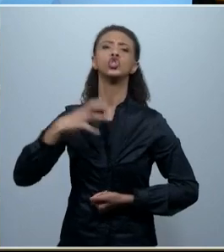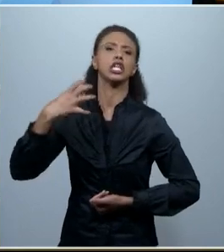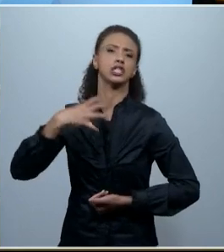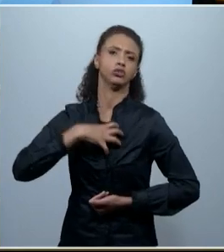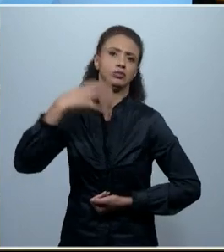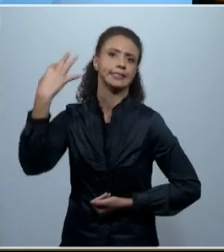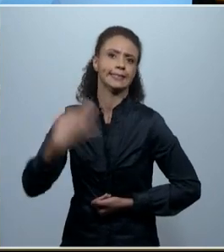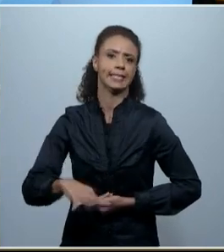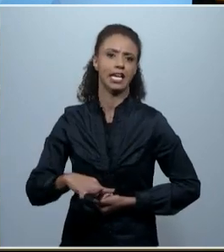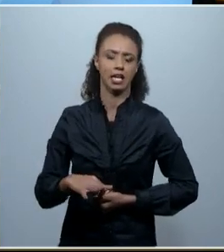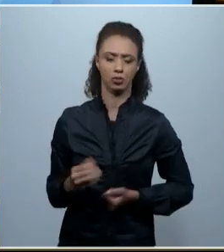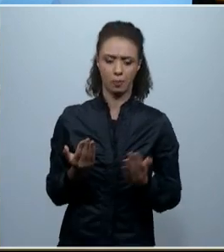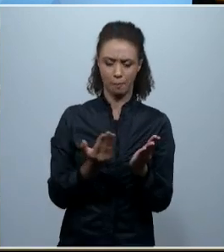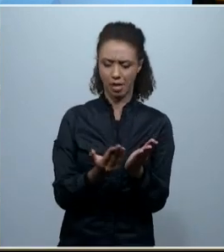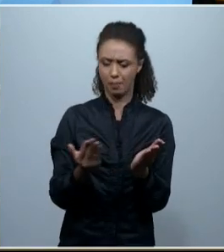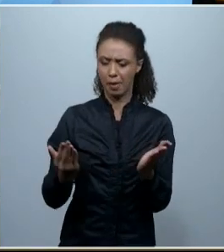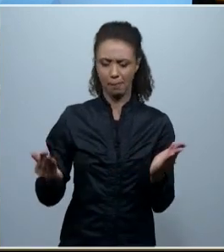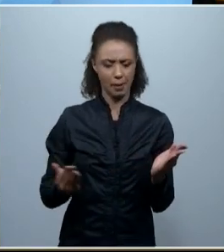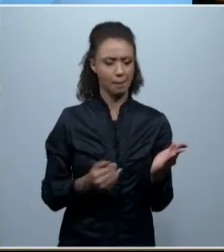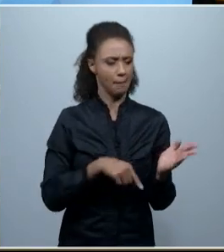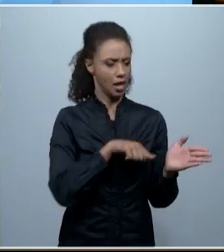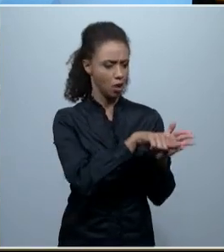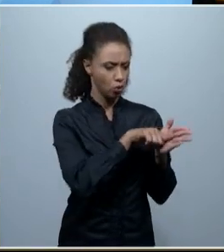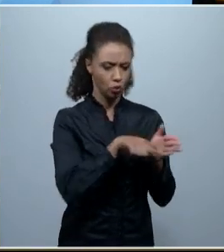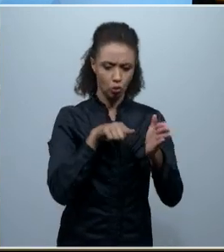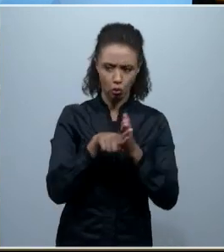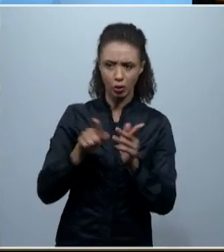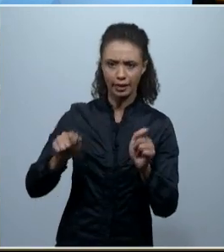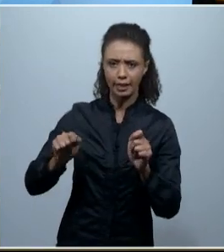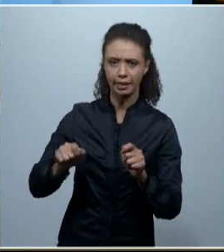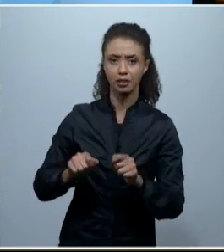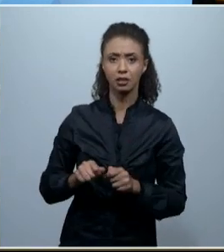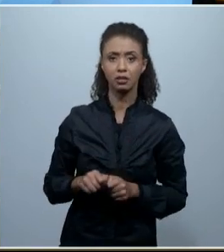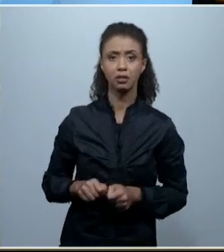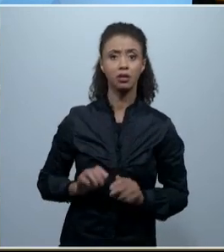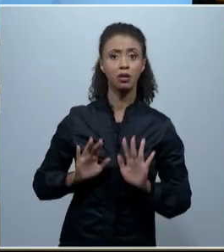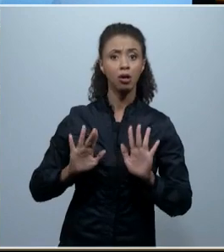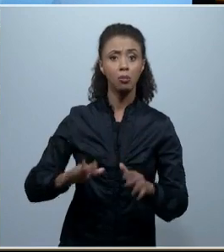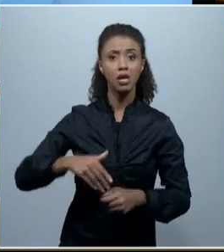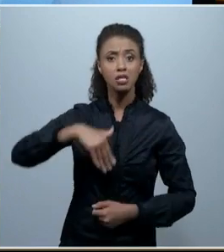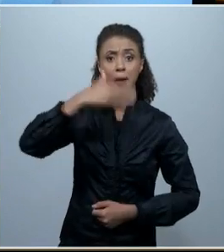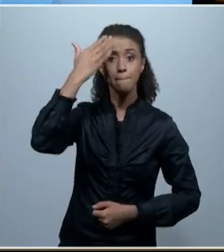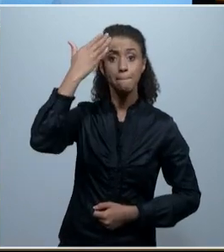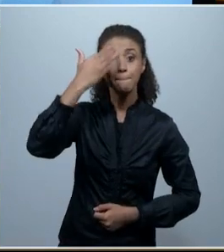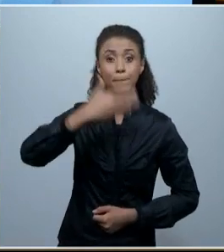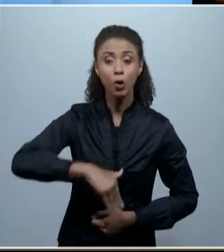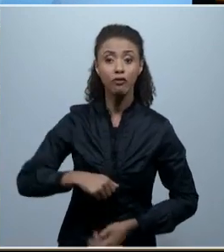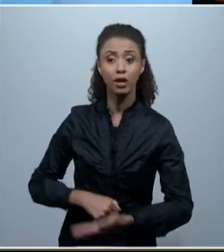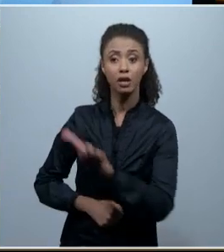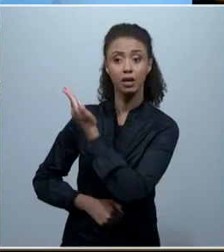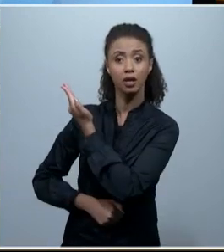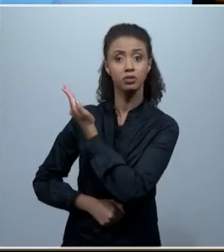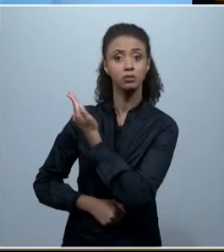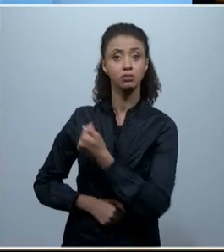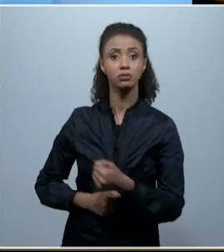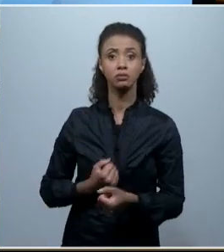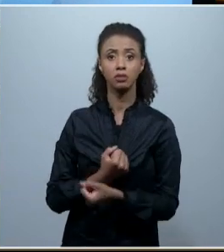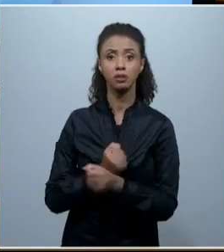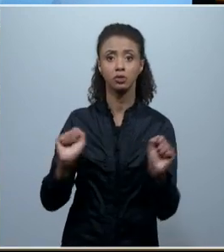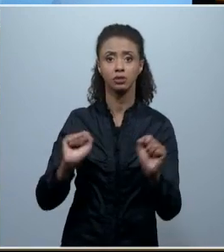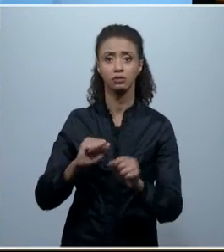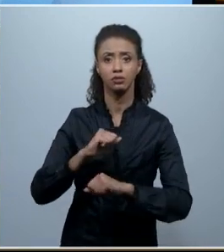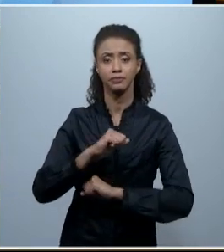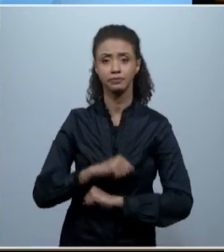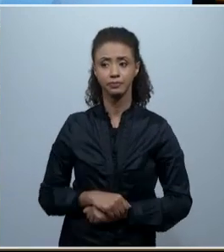escritos do seu lado podendo consultá los etc e você não consegue provar este fato não tem jeito esse